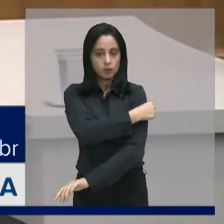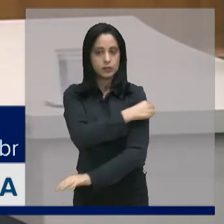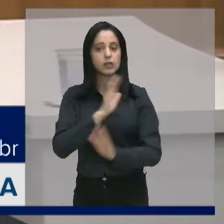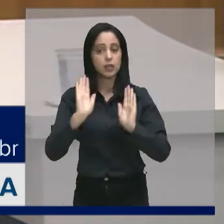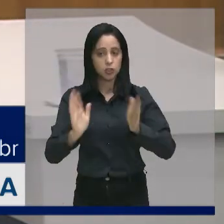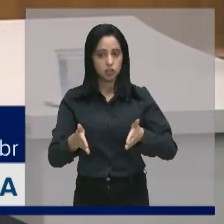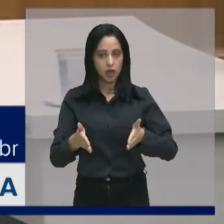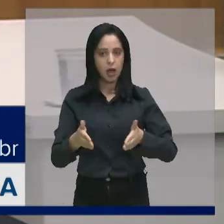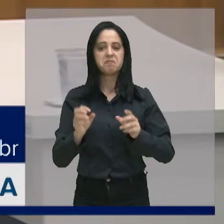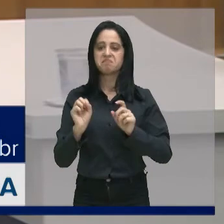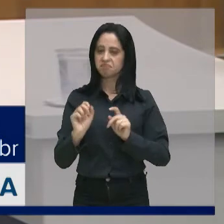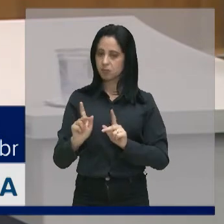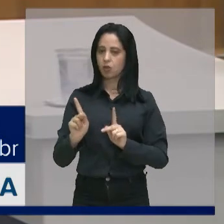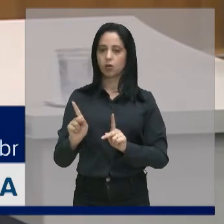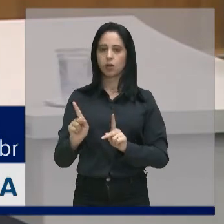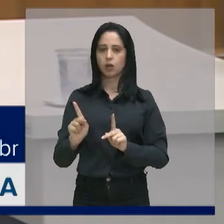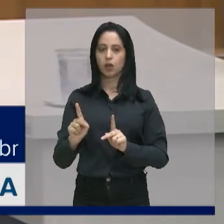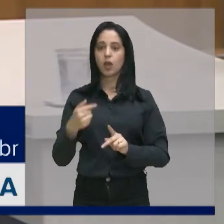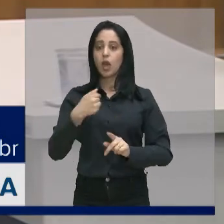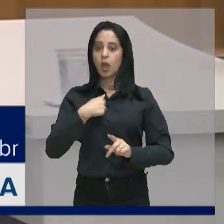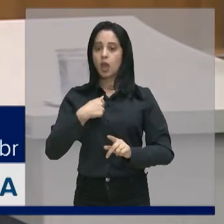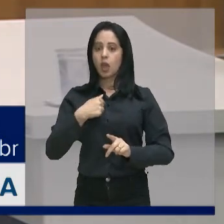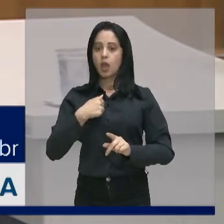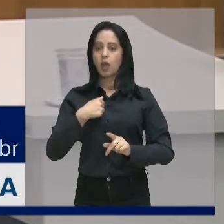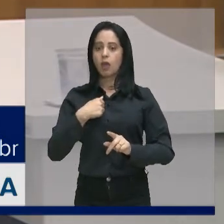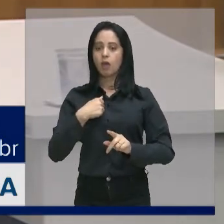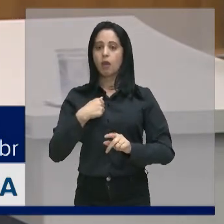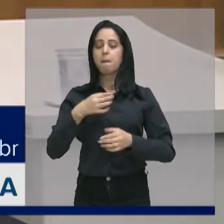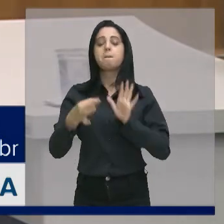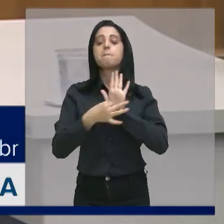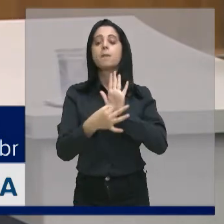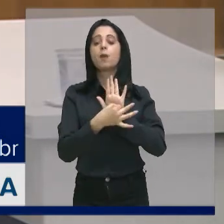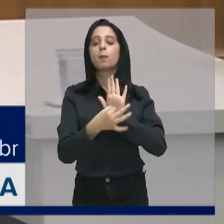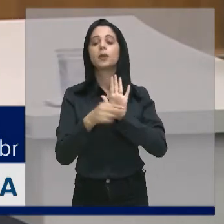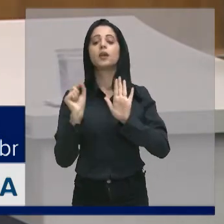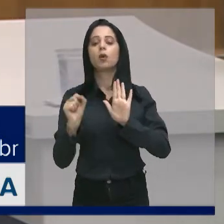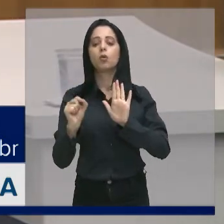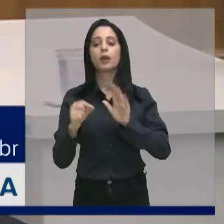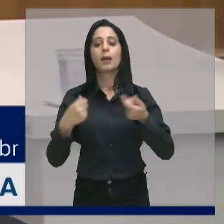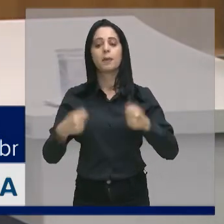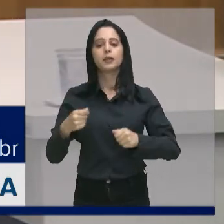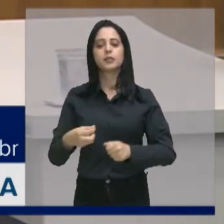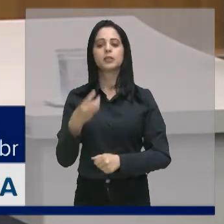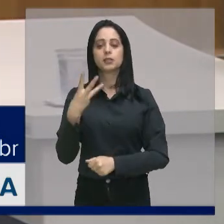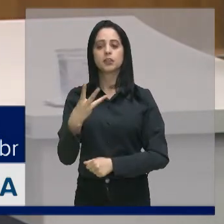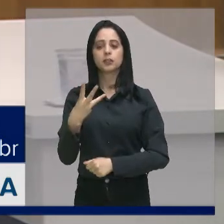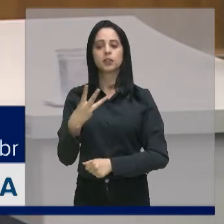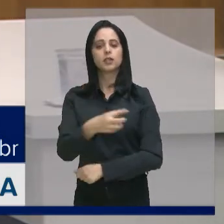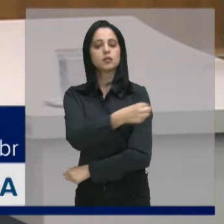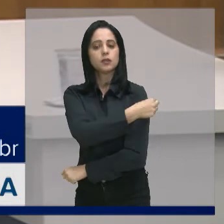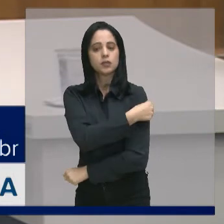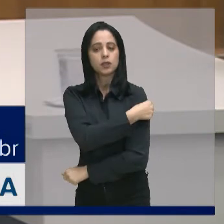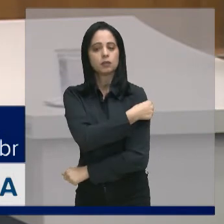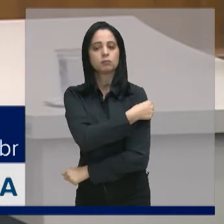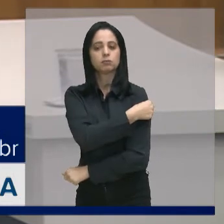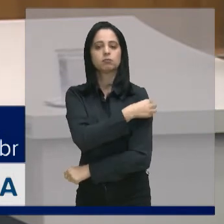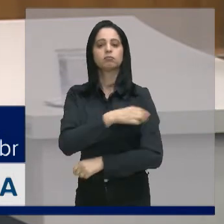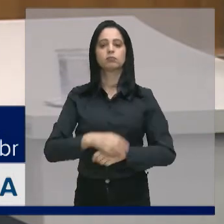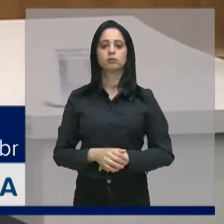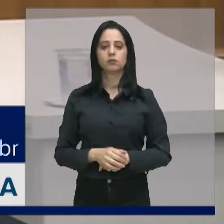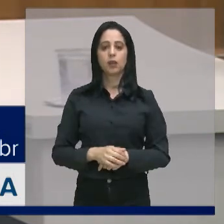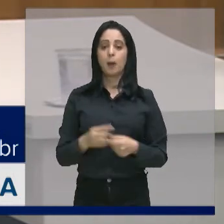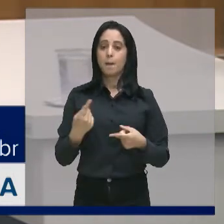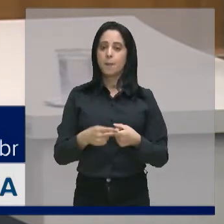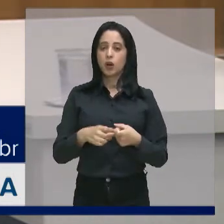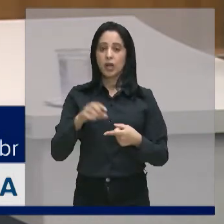defensor da terceira dose, de reforço, porque ninguém sabe até quanto tempo vai durar essa imunização. E se nós tivermos uma recaída